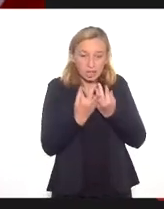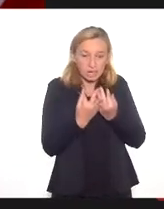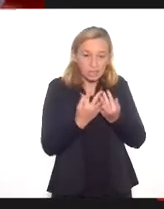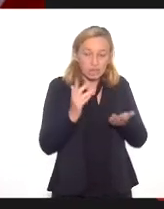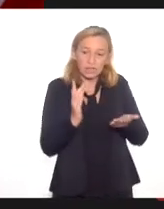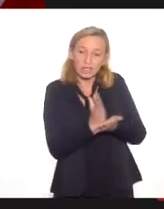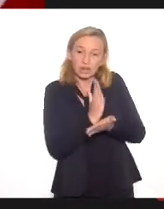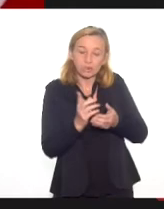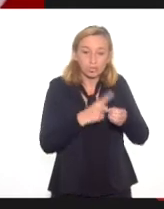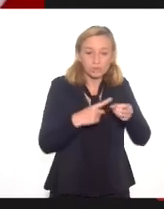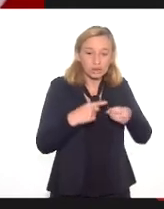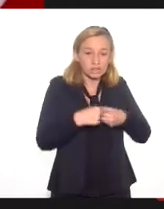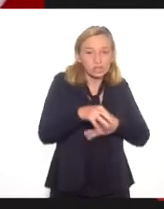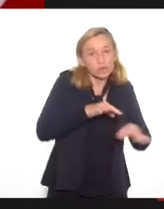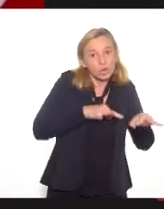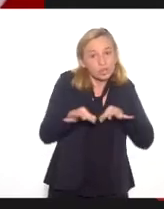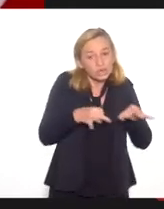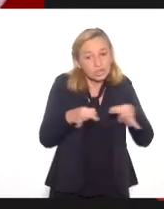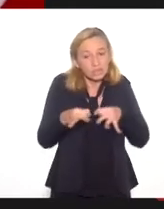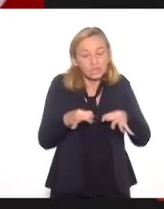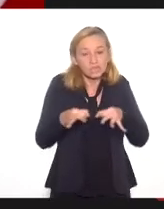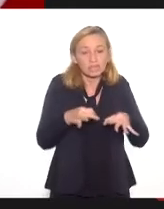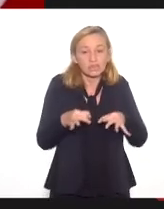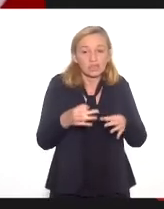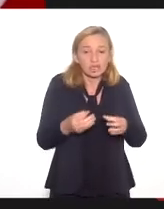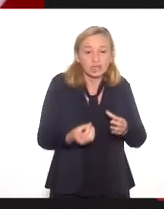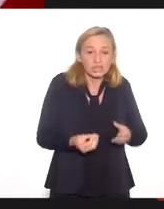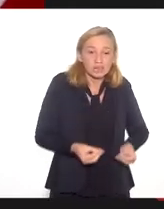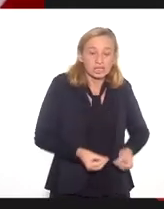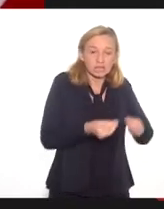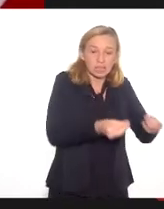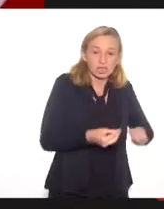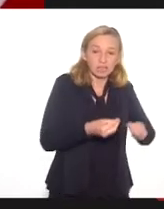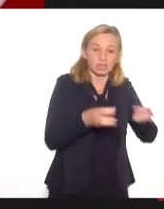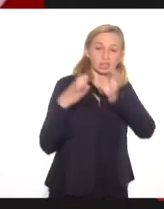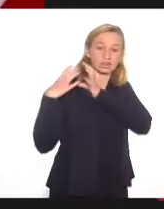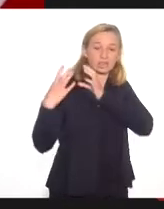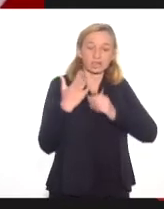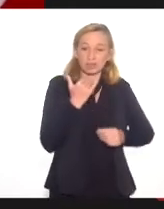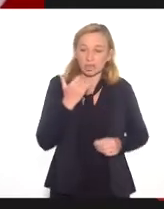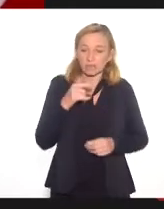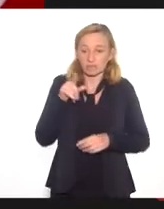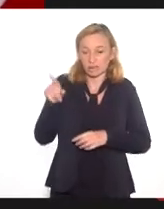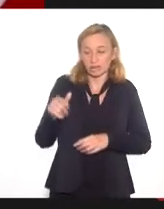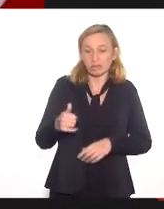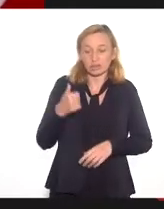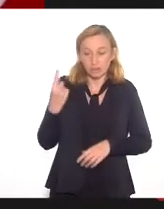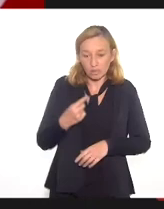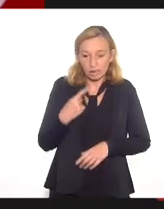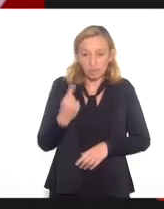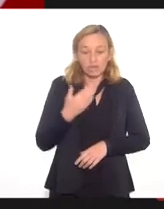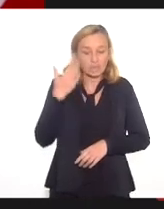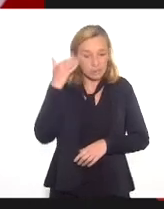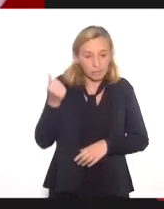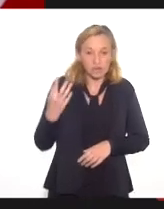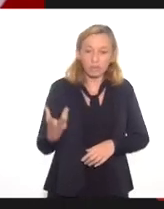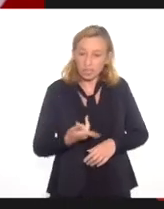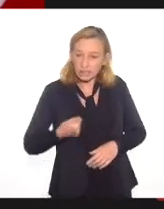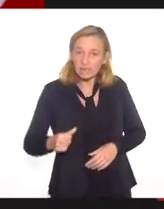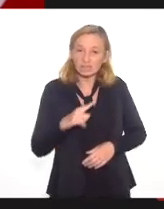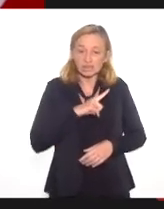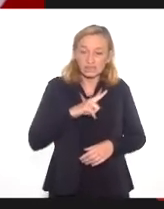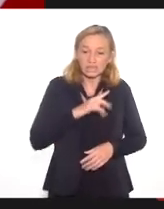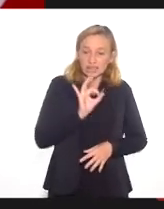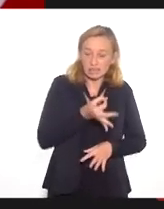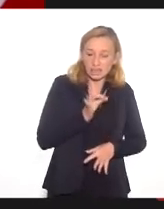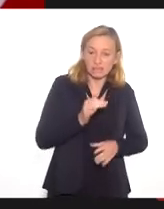municípios se organizarem para que façam entrega de cestas para essas famílias com um alimento que a gente sabe que tem qualidade e que vai